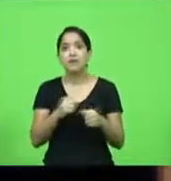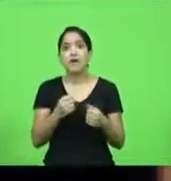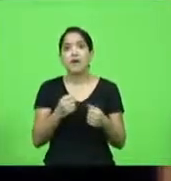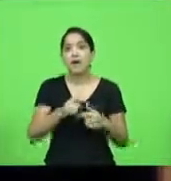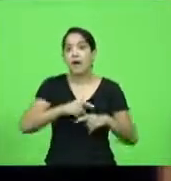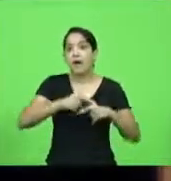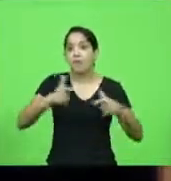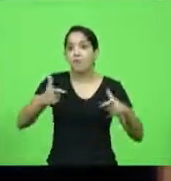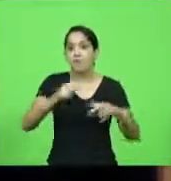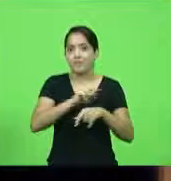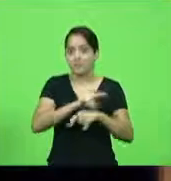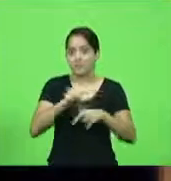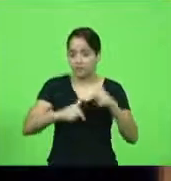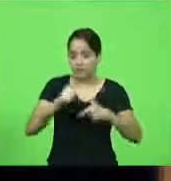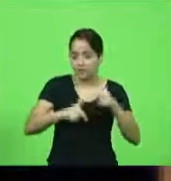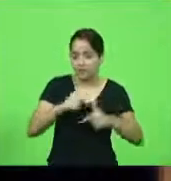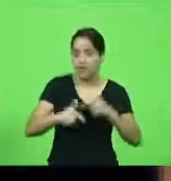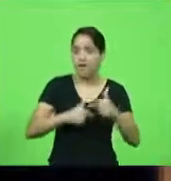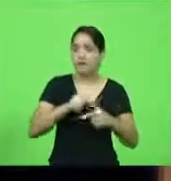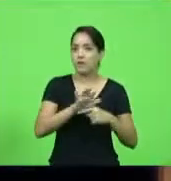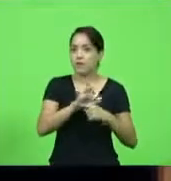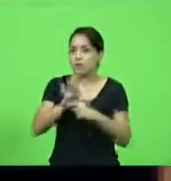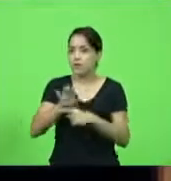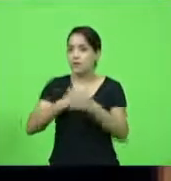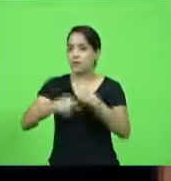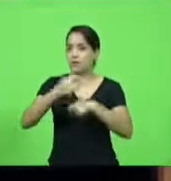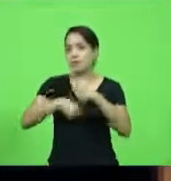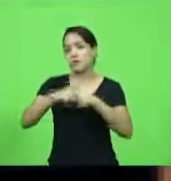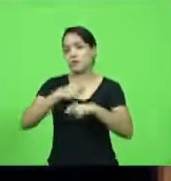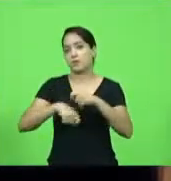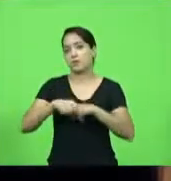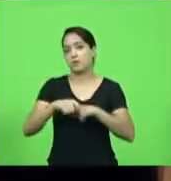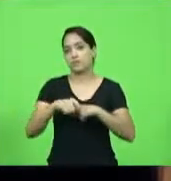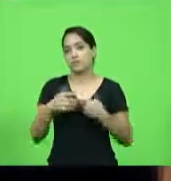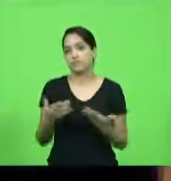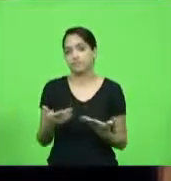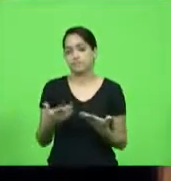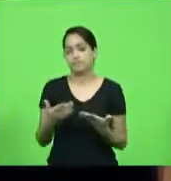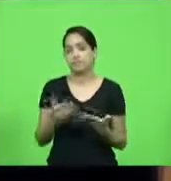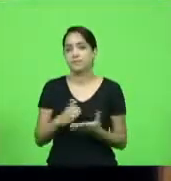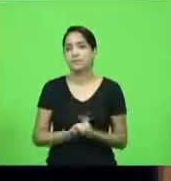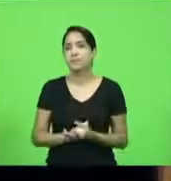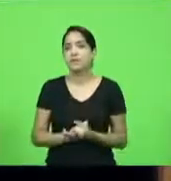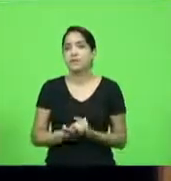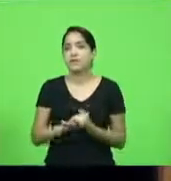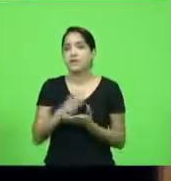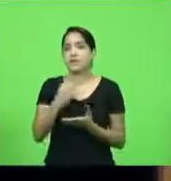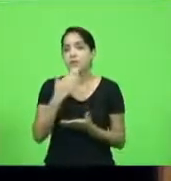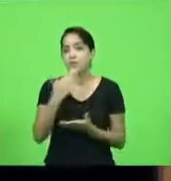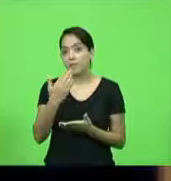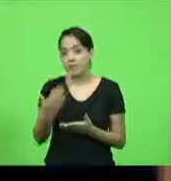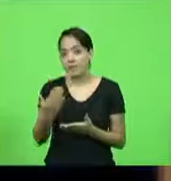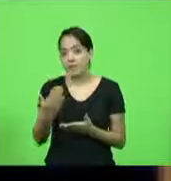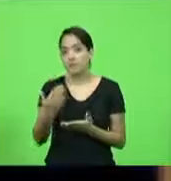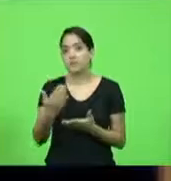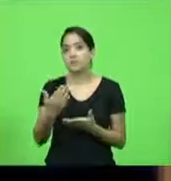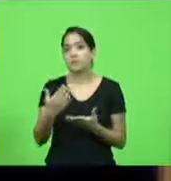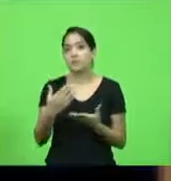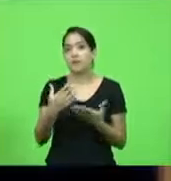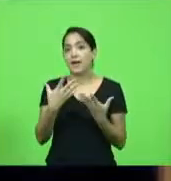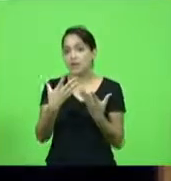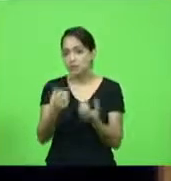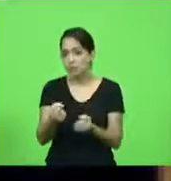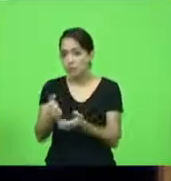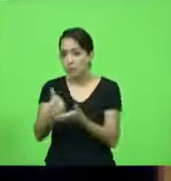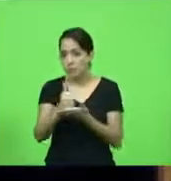fato faz a economia crescer no Estado de Santa Catarina, que é o empresário. Por isso, eu peço a vênia, eu peço a ajuda